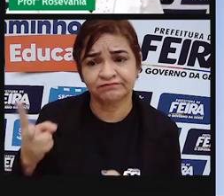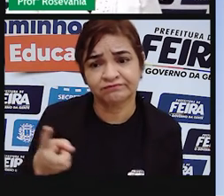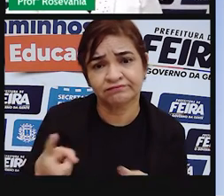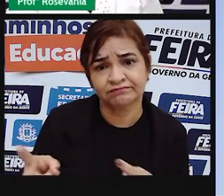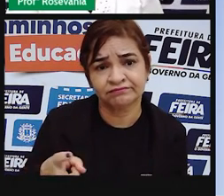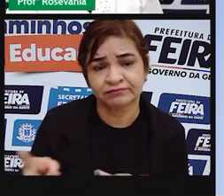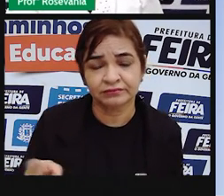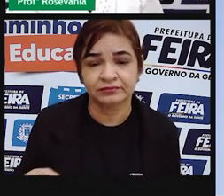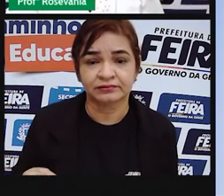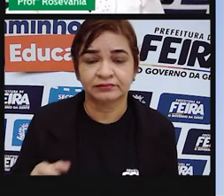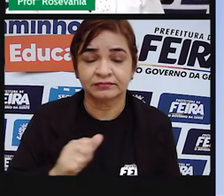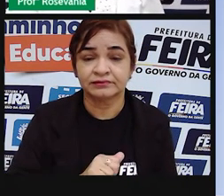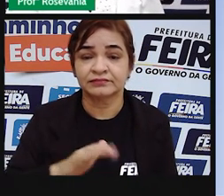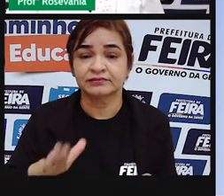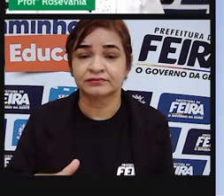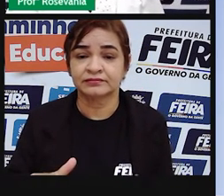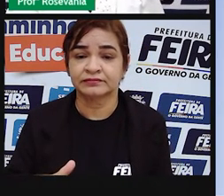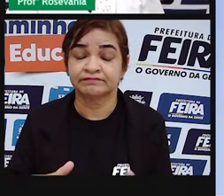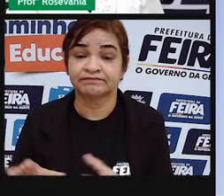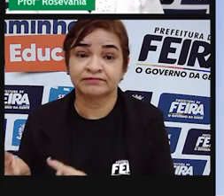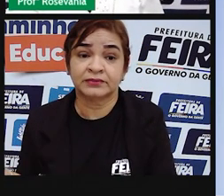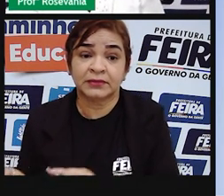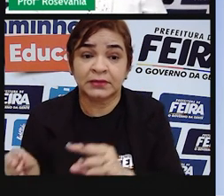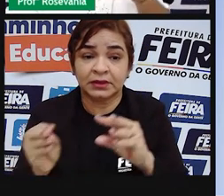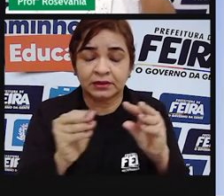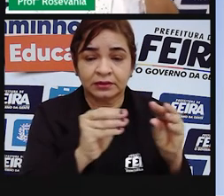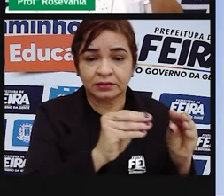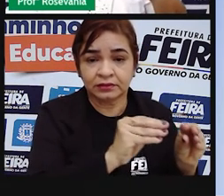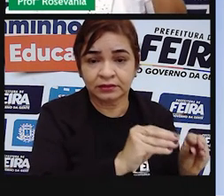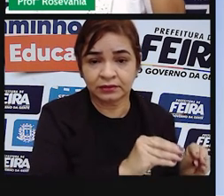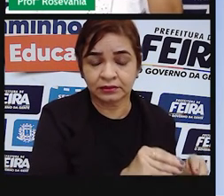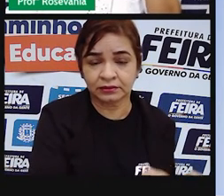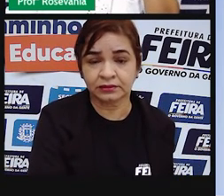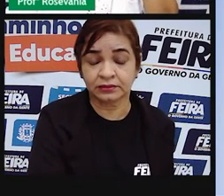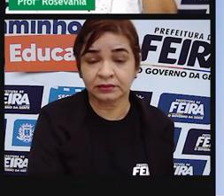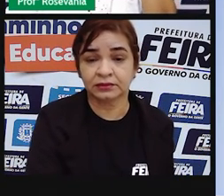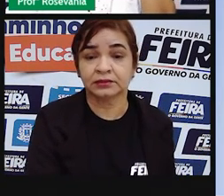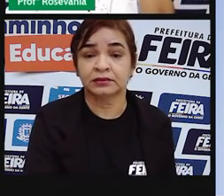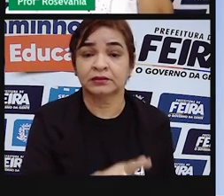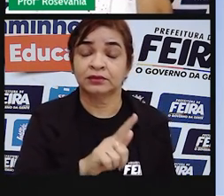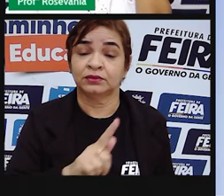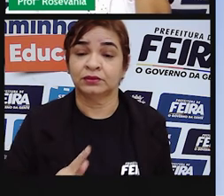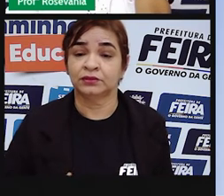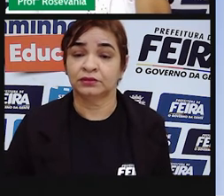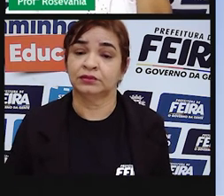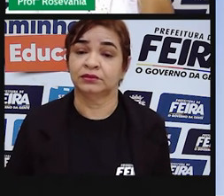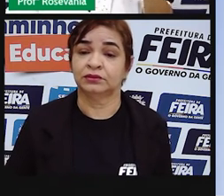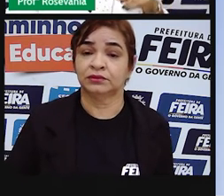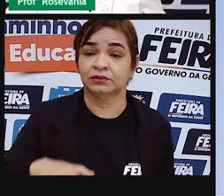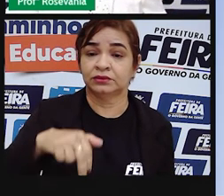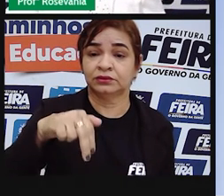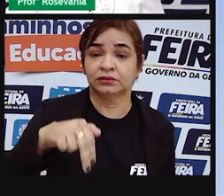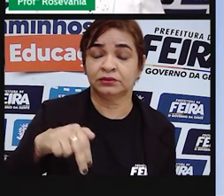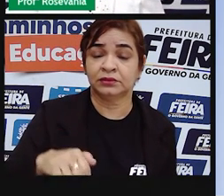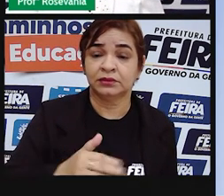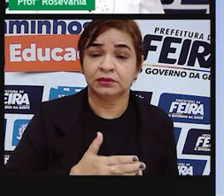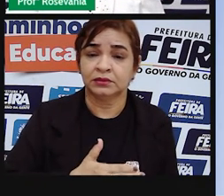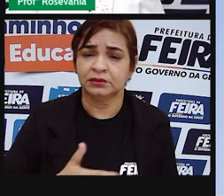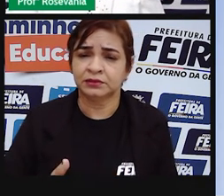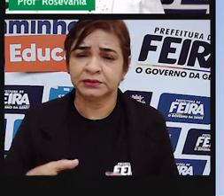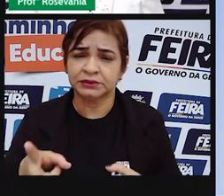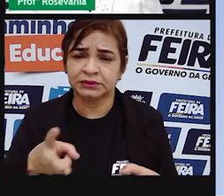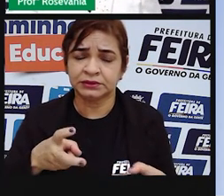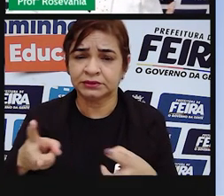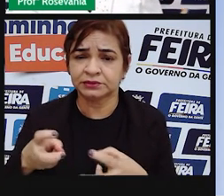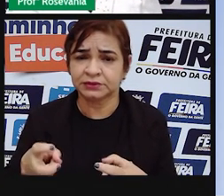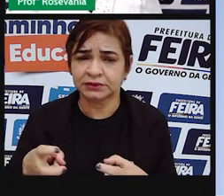essas características fez o processo de volta. E também os governos, né, do Nordeste começou a